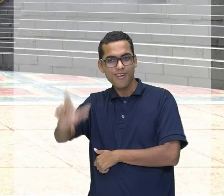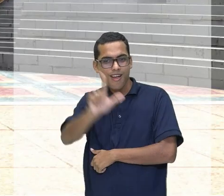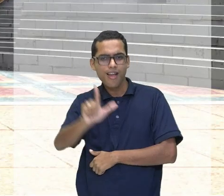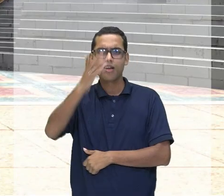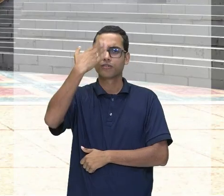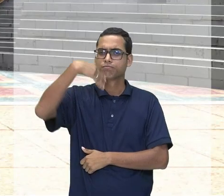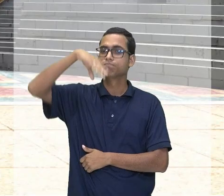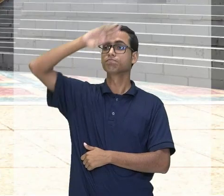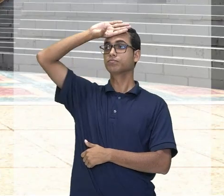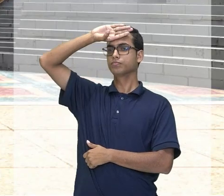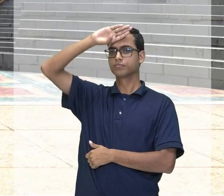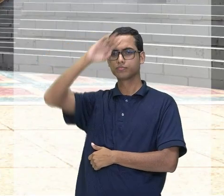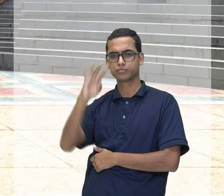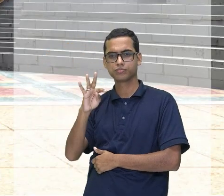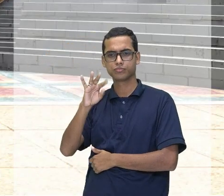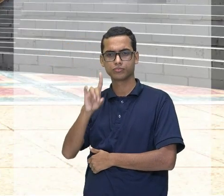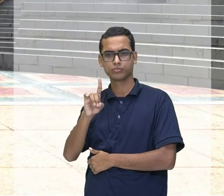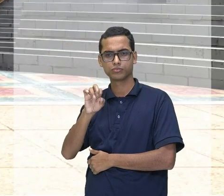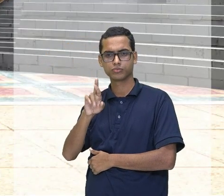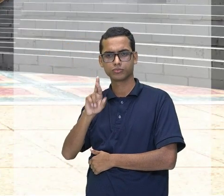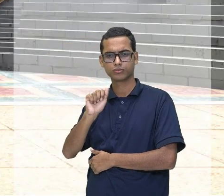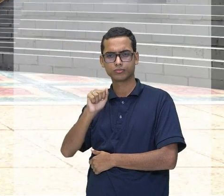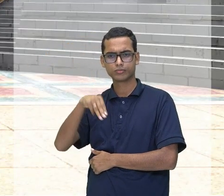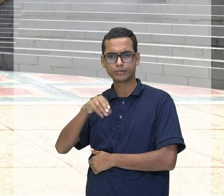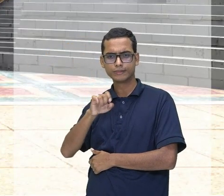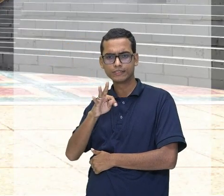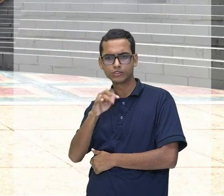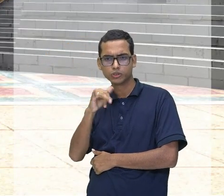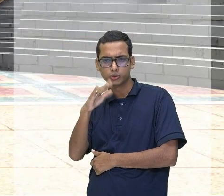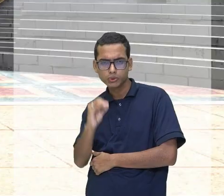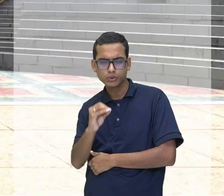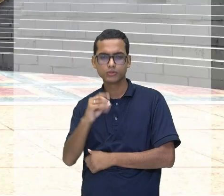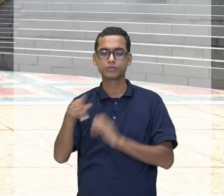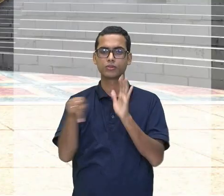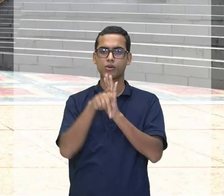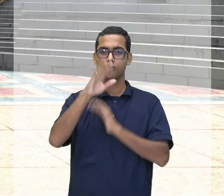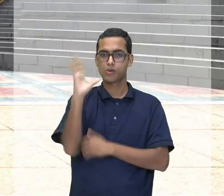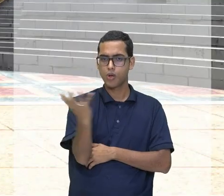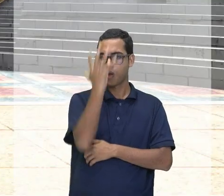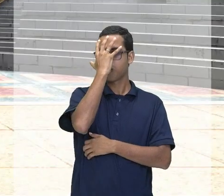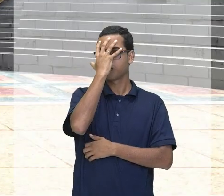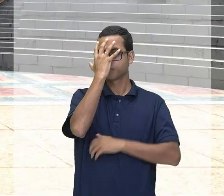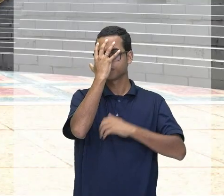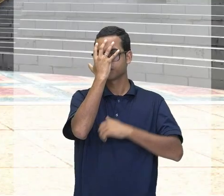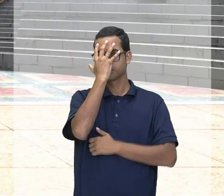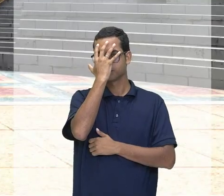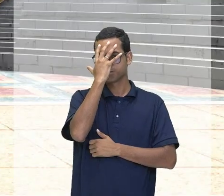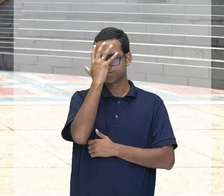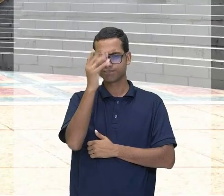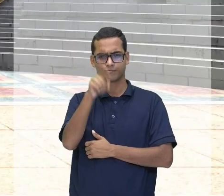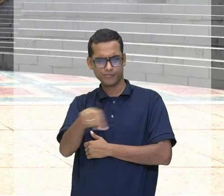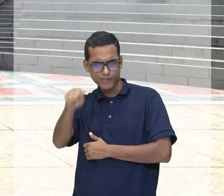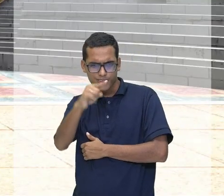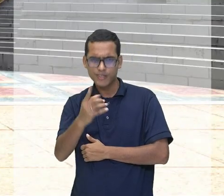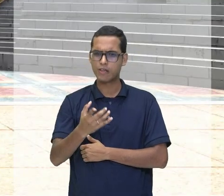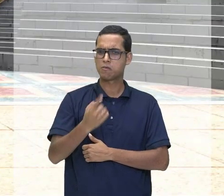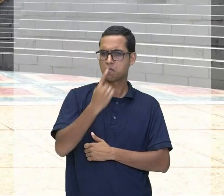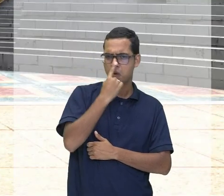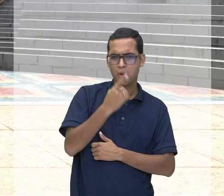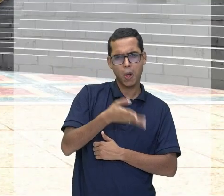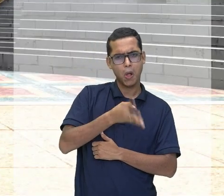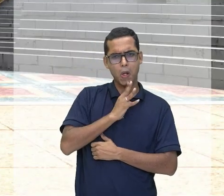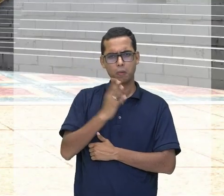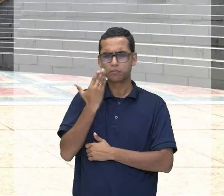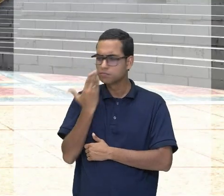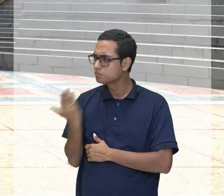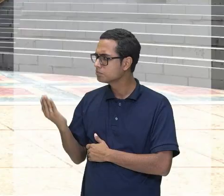mesmo. Não sei se essas máscaras aqui são, né, são familiares para vocês, mas nós estamos